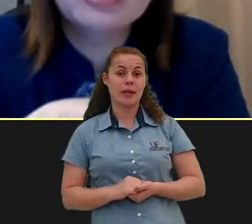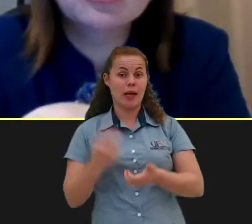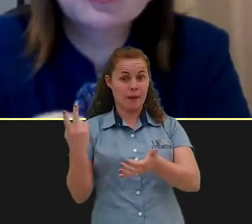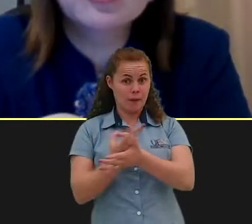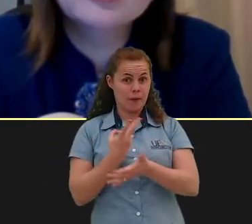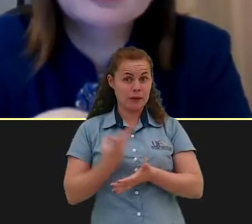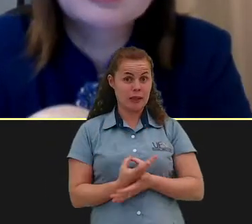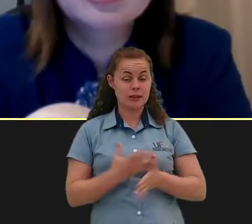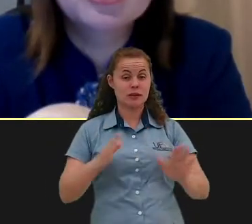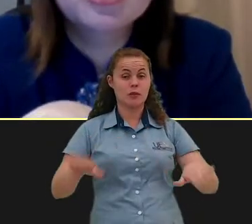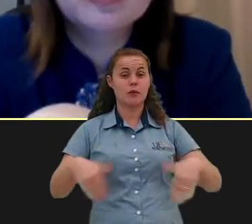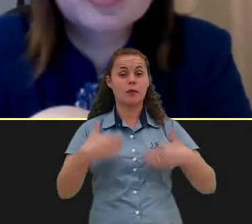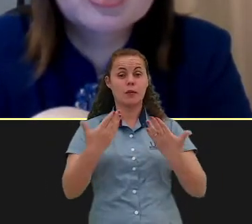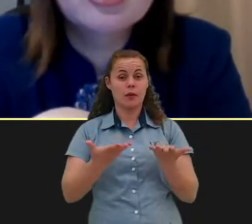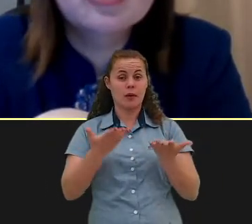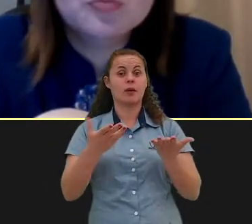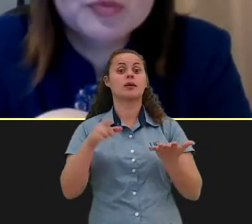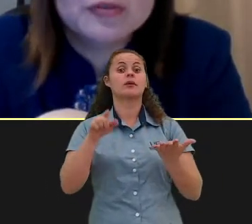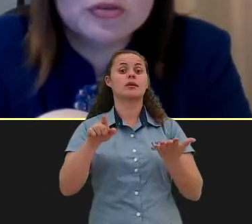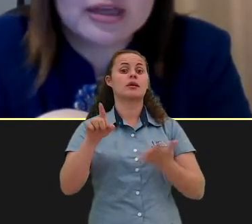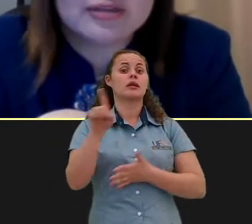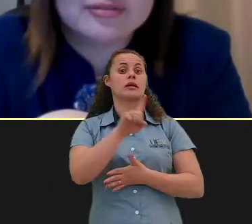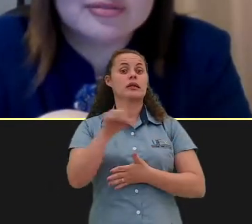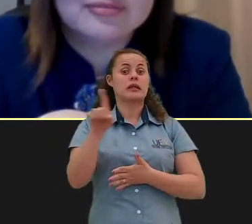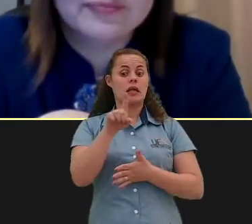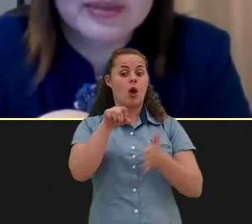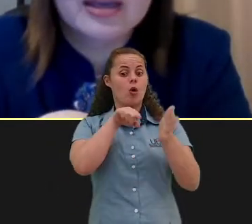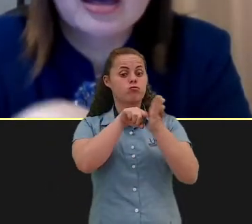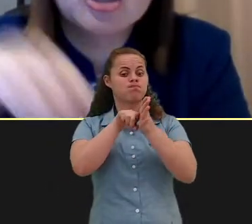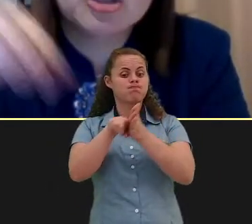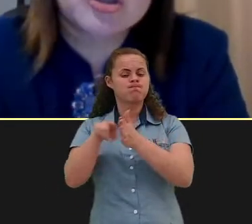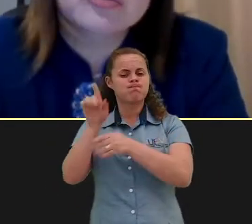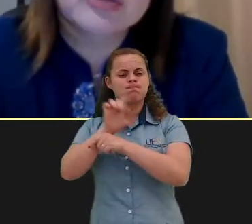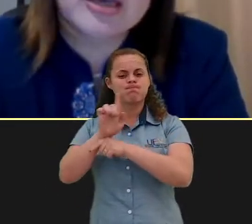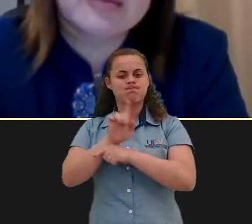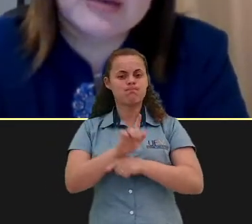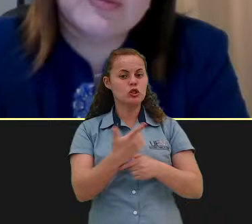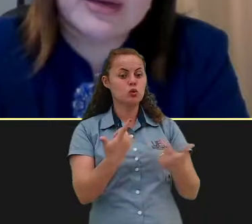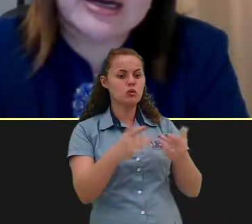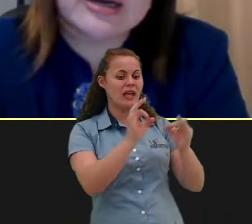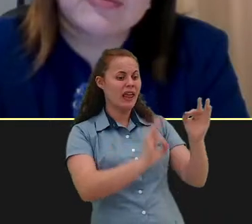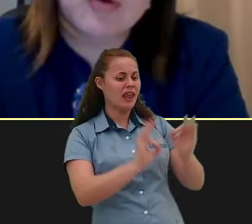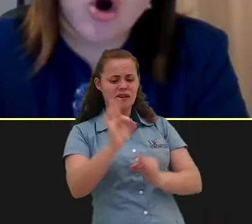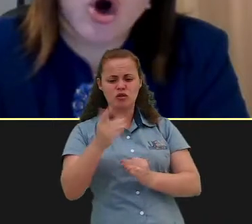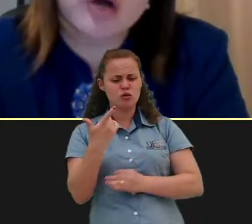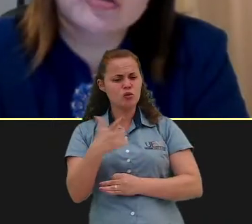de aplicações que a gente chama de não supervisionadas. A gente não tem bem